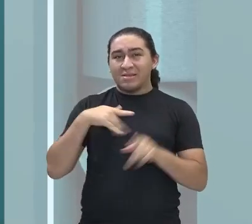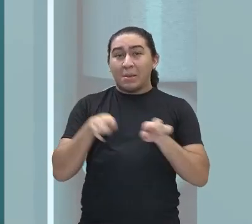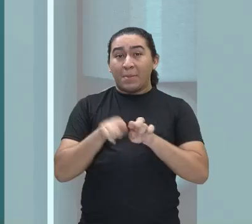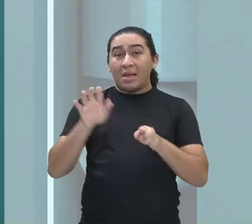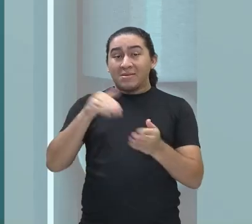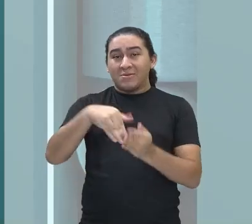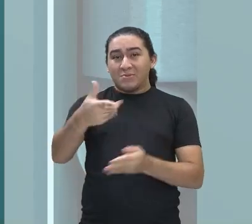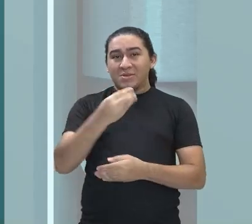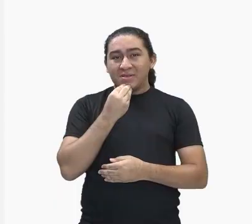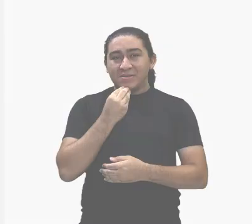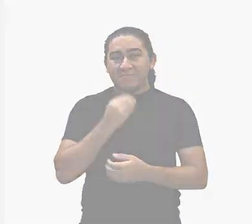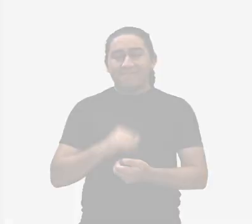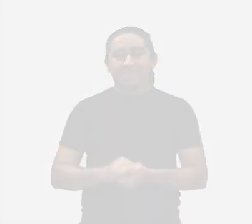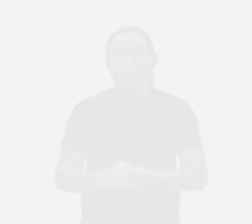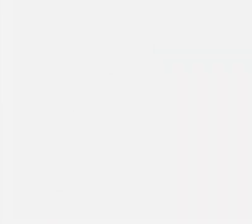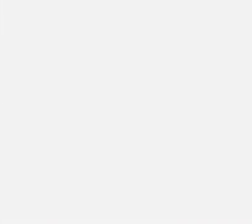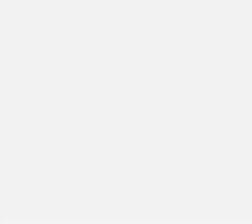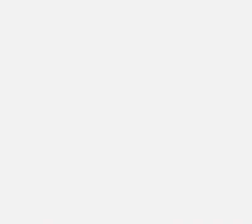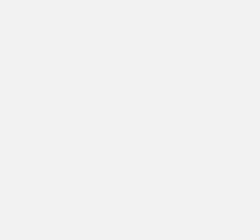até a próxima.